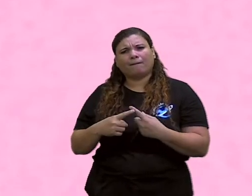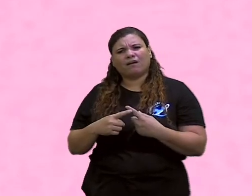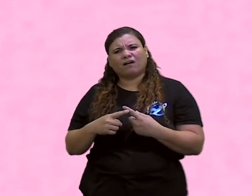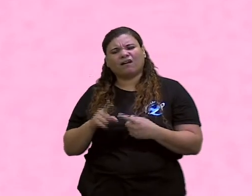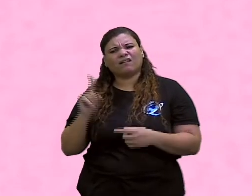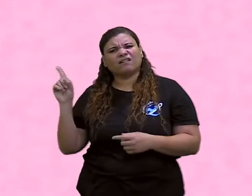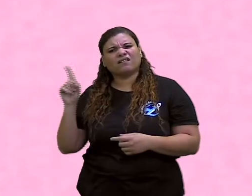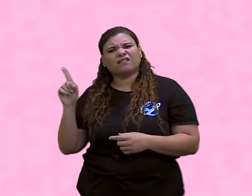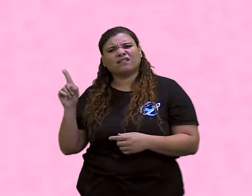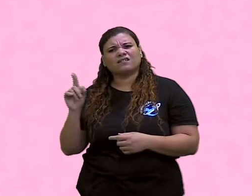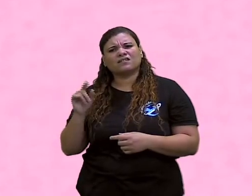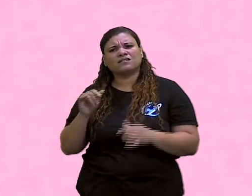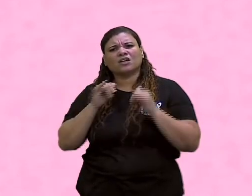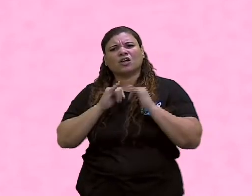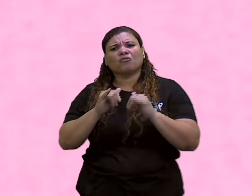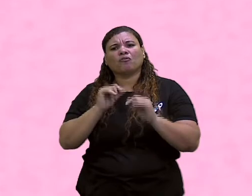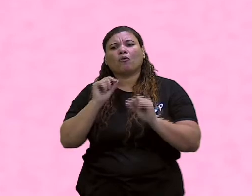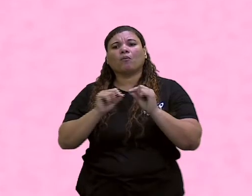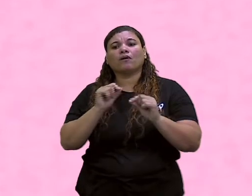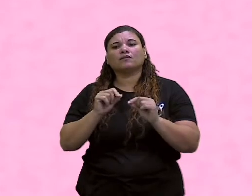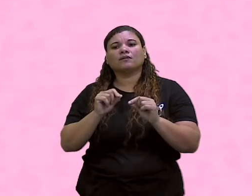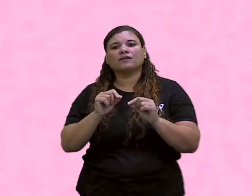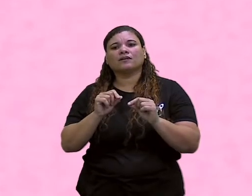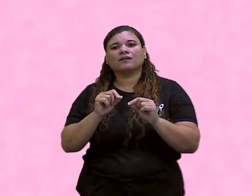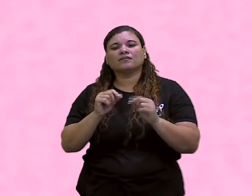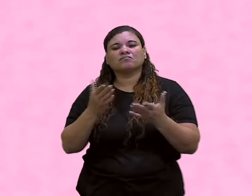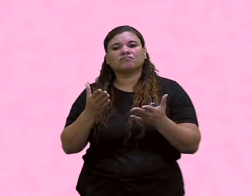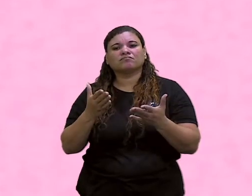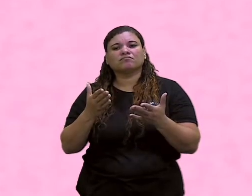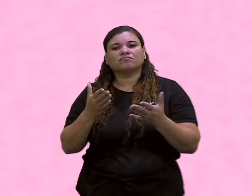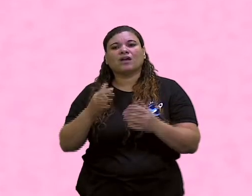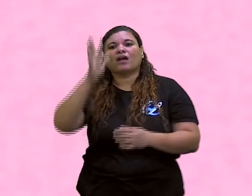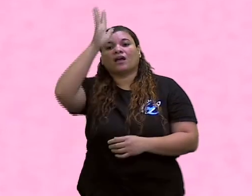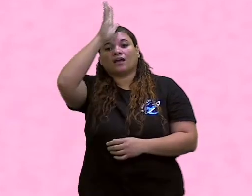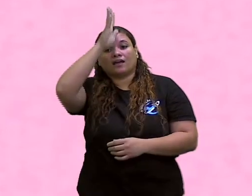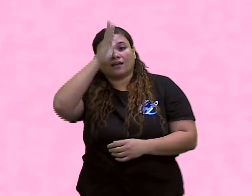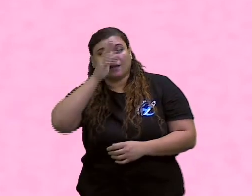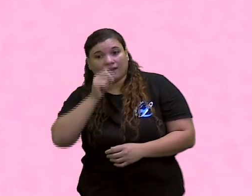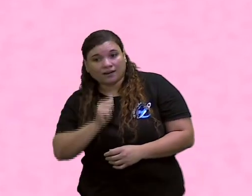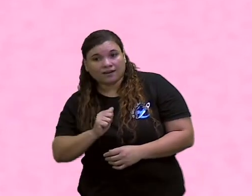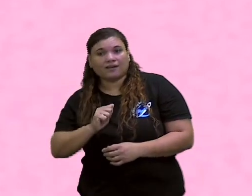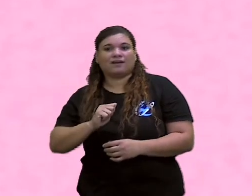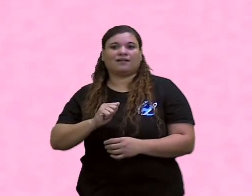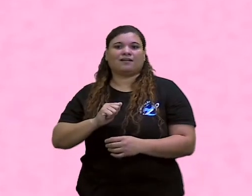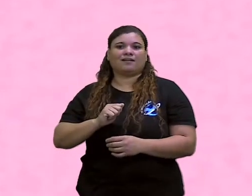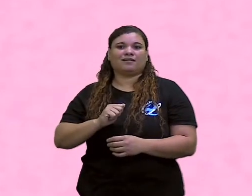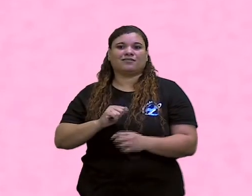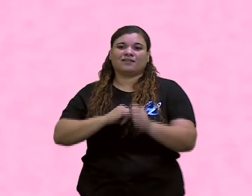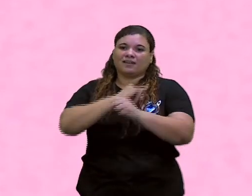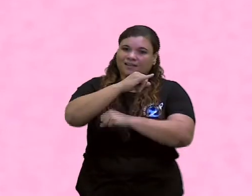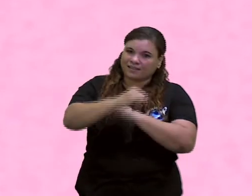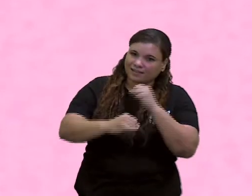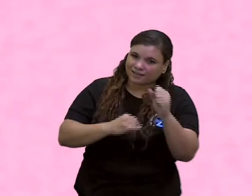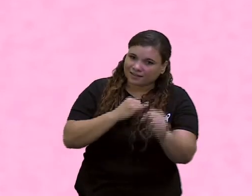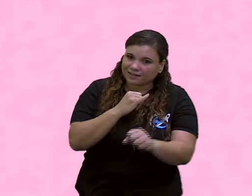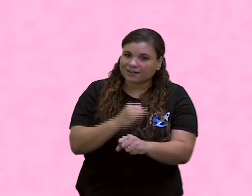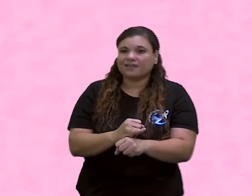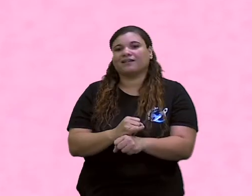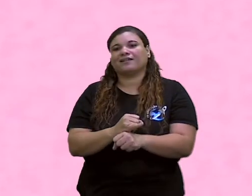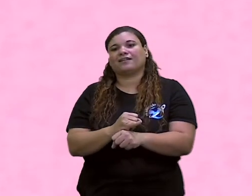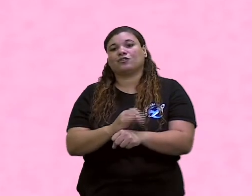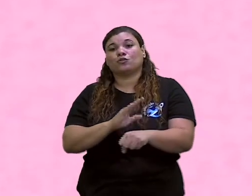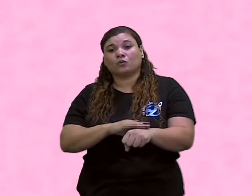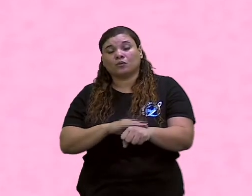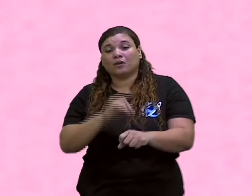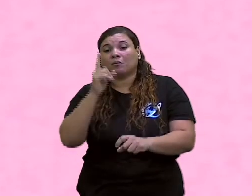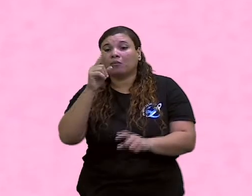verbo, ó, grátis, na internet, por um mês. Todas essas informações são adjunto adverbial. Perceberam como eu